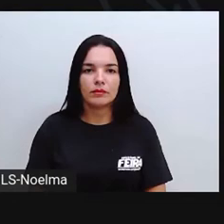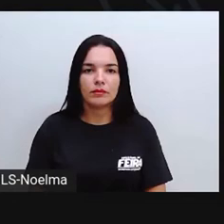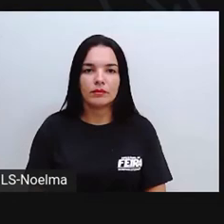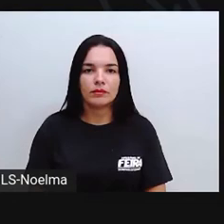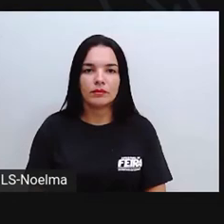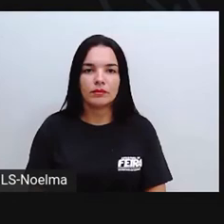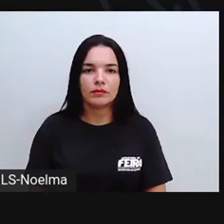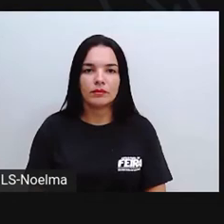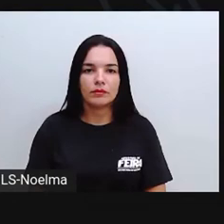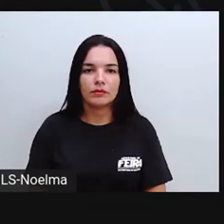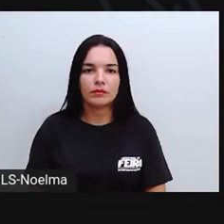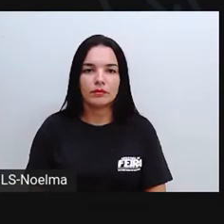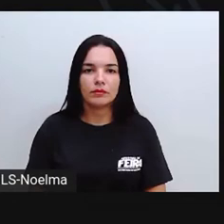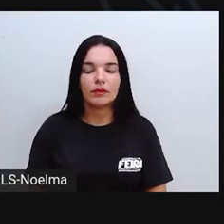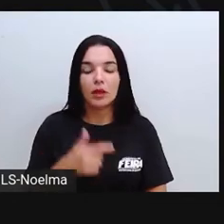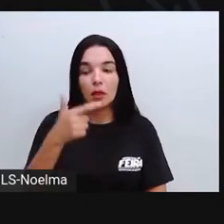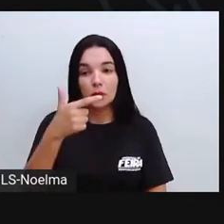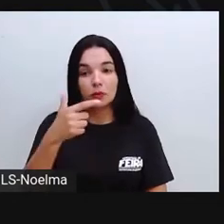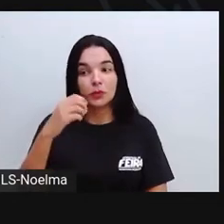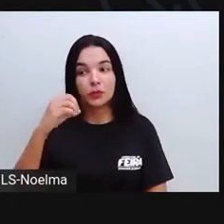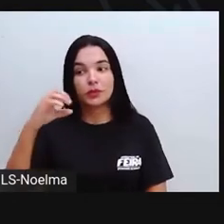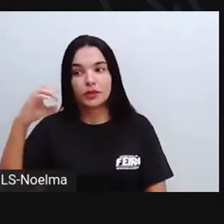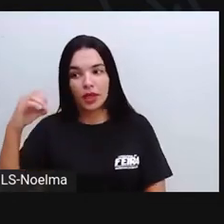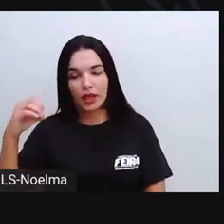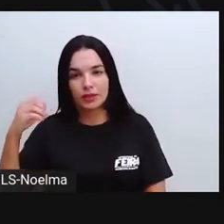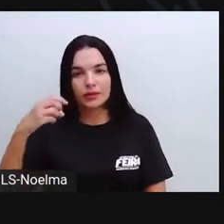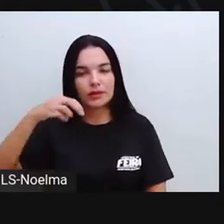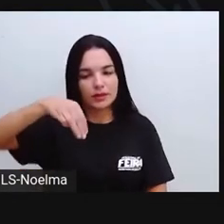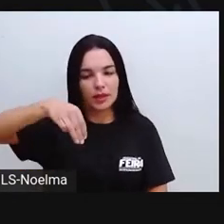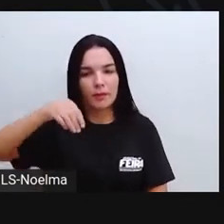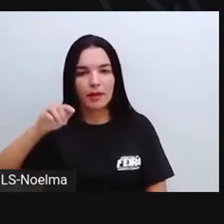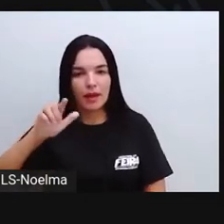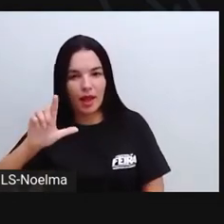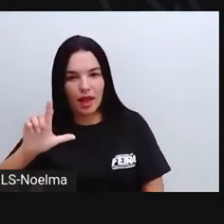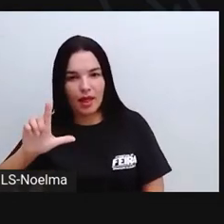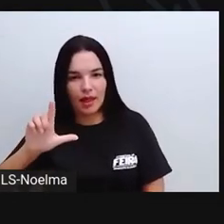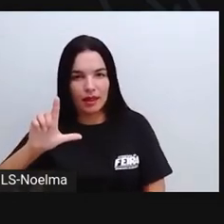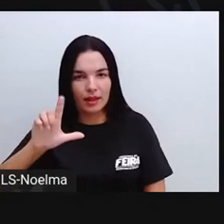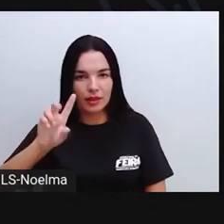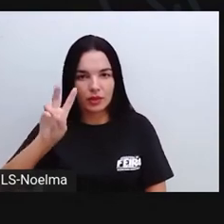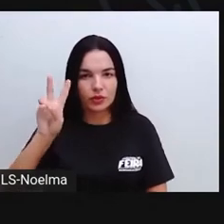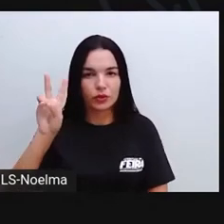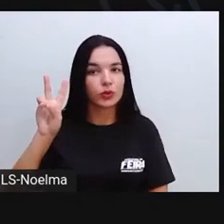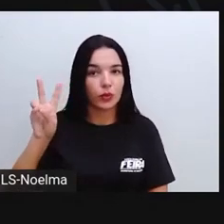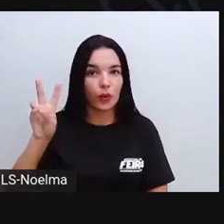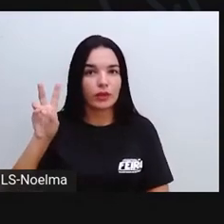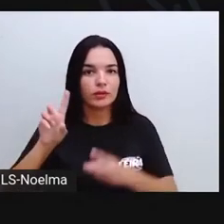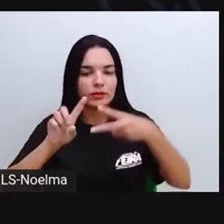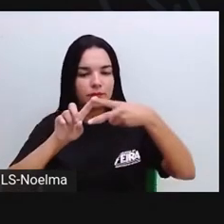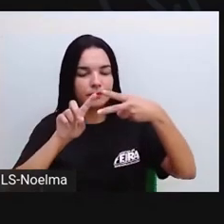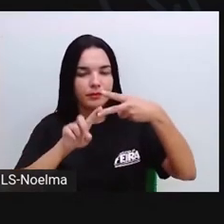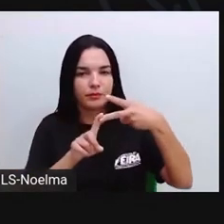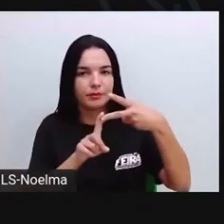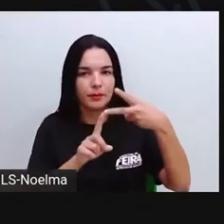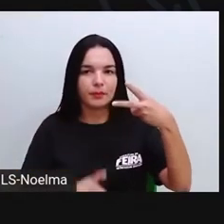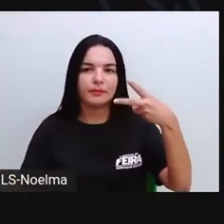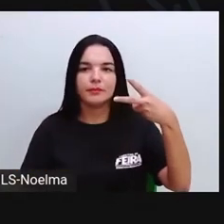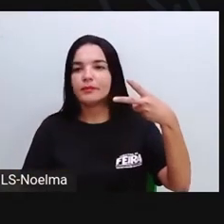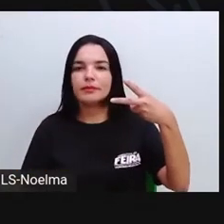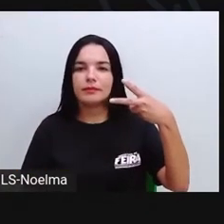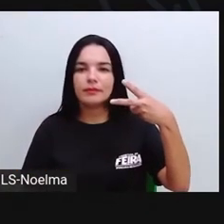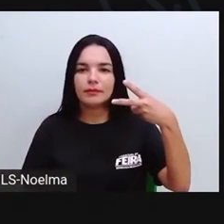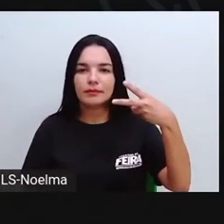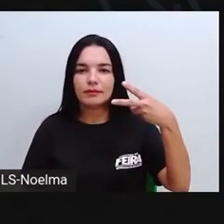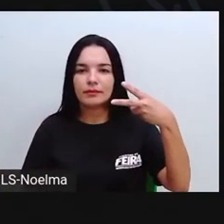e mais 200 Ah tá usamos quantos dois